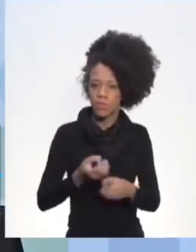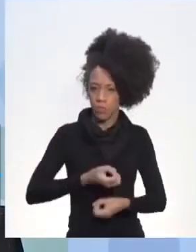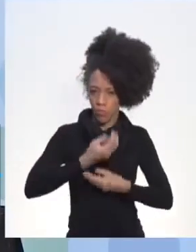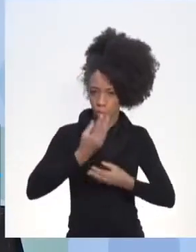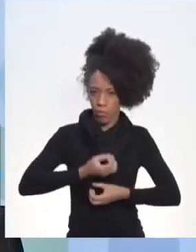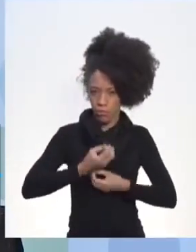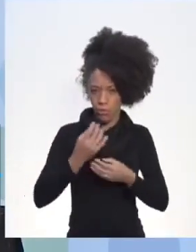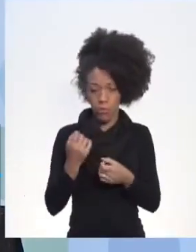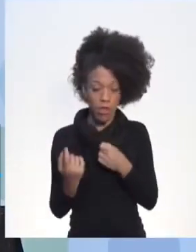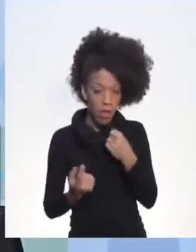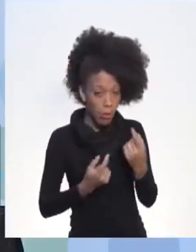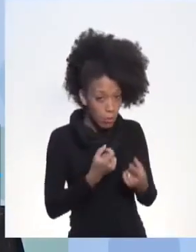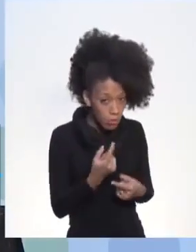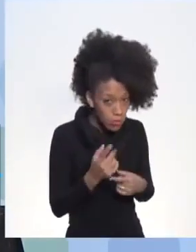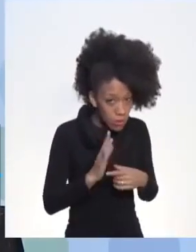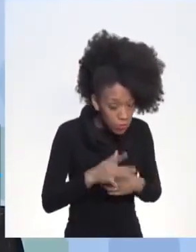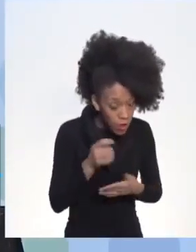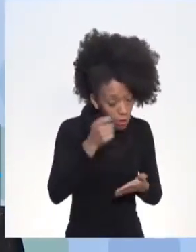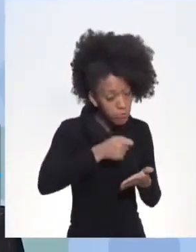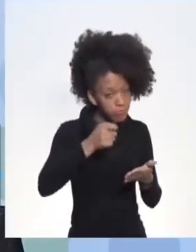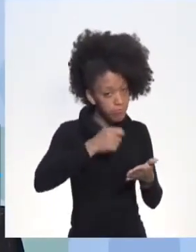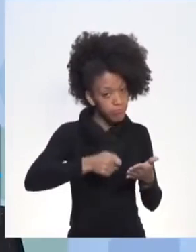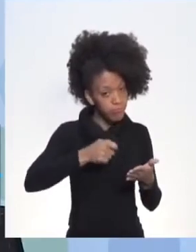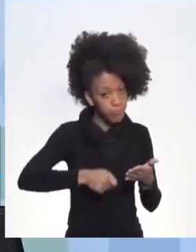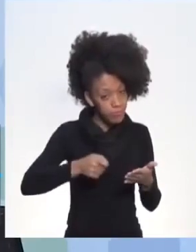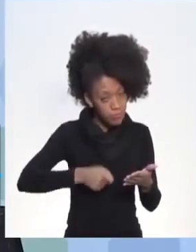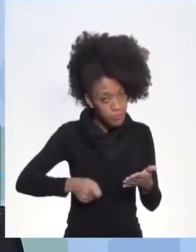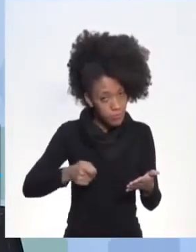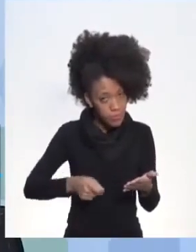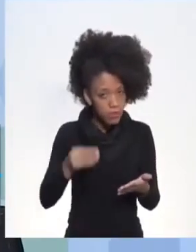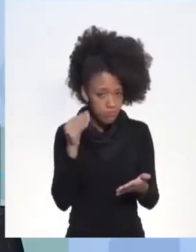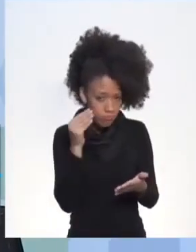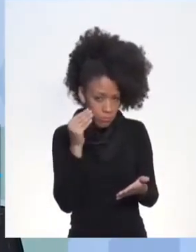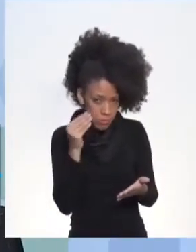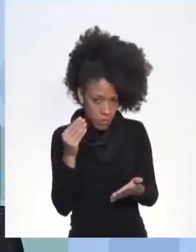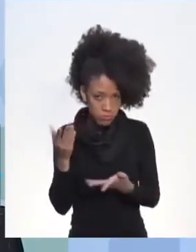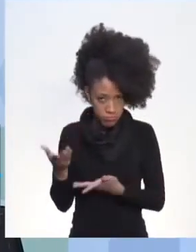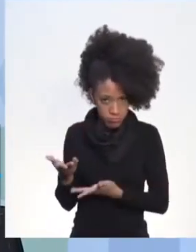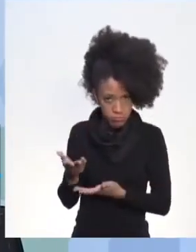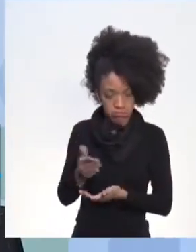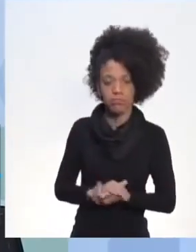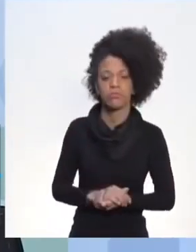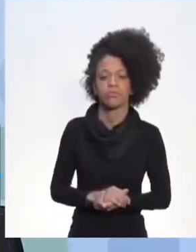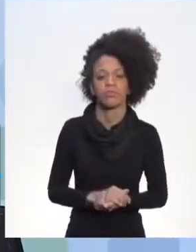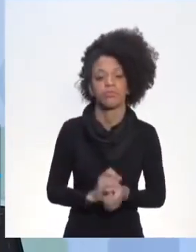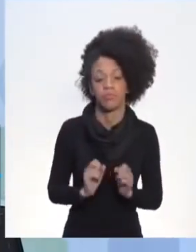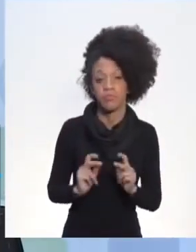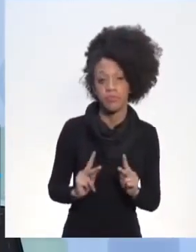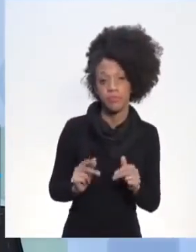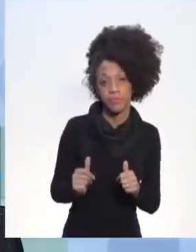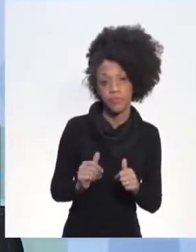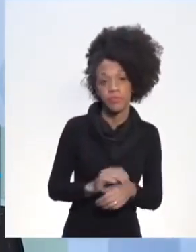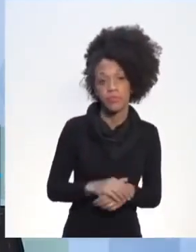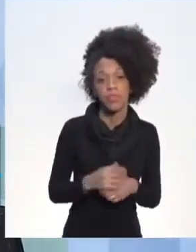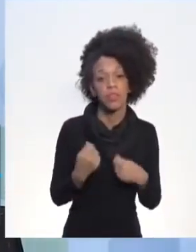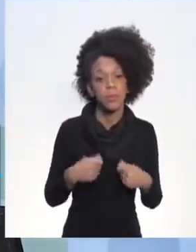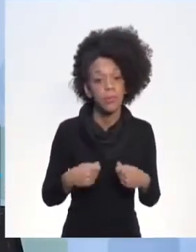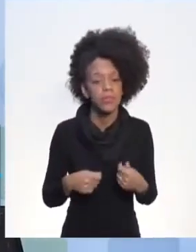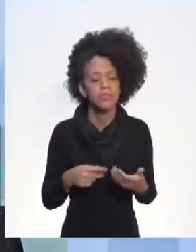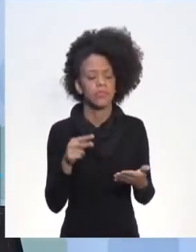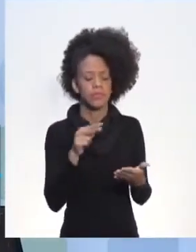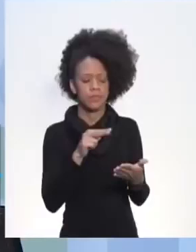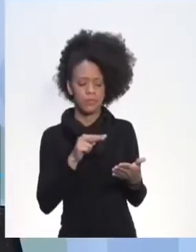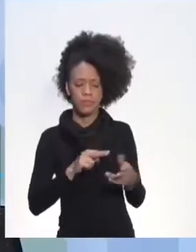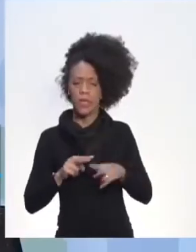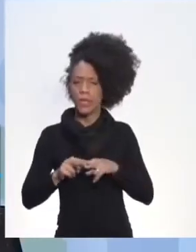E algumas coisas a gente já vai anotando, fazendo um rascunho. É o nosso rascunho esse daqui. Tá? E a gente precisa rever